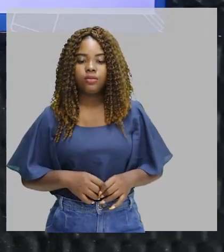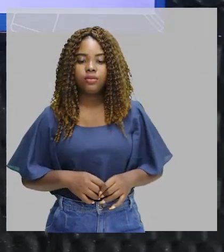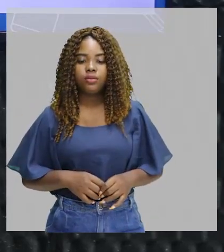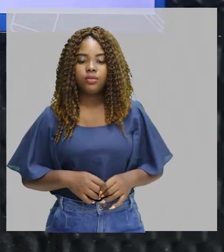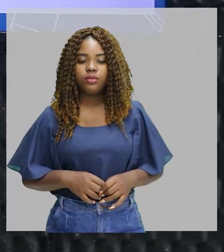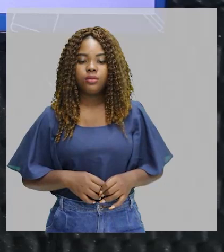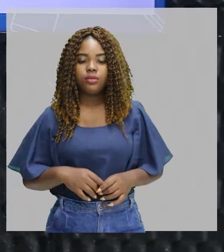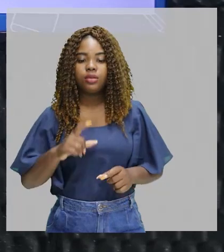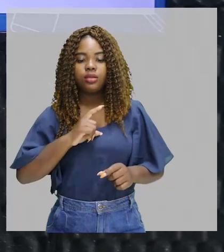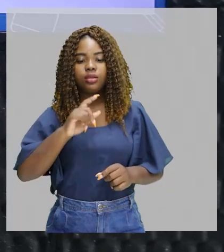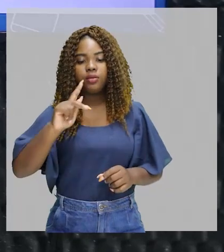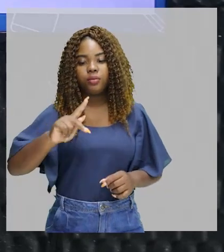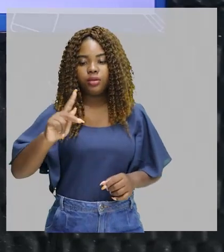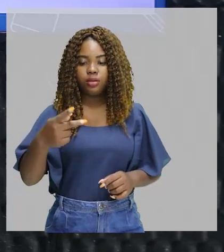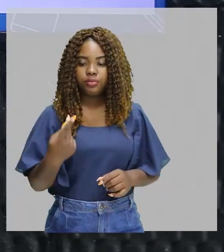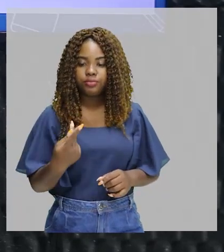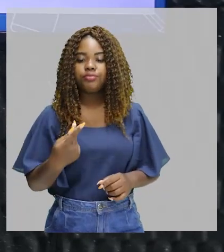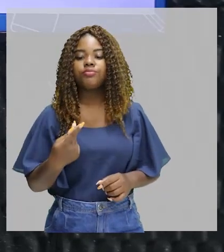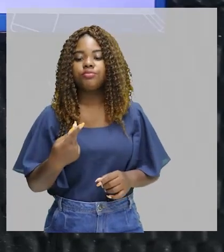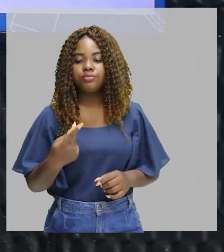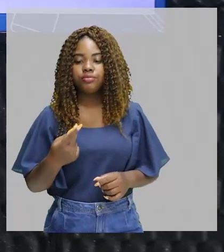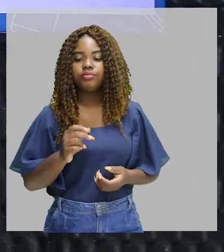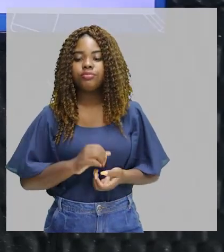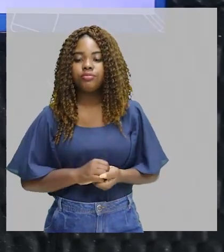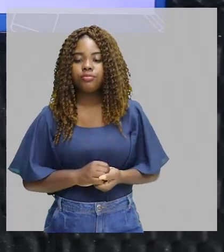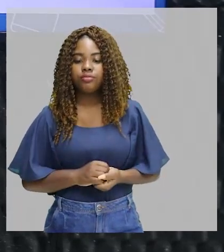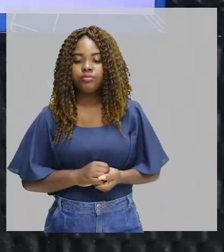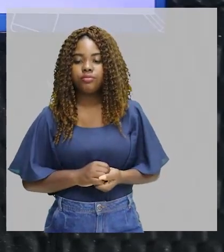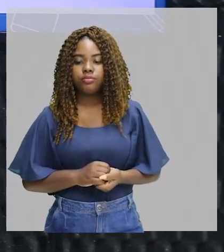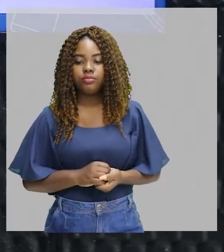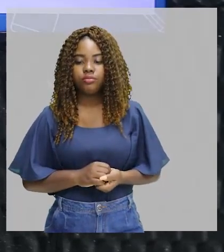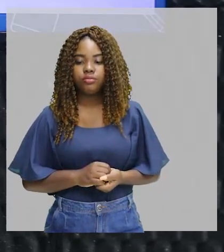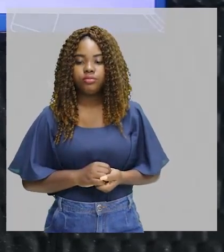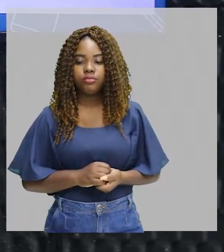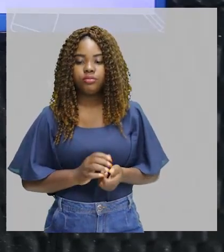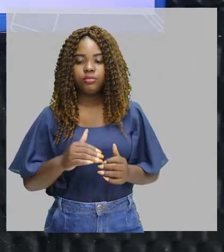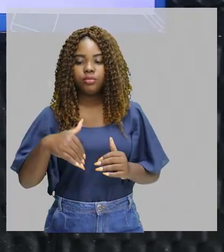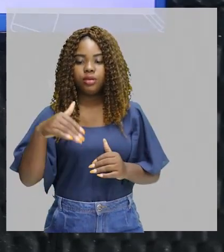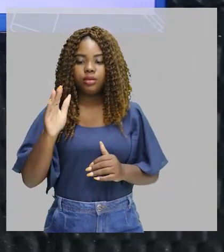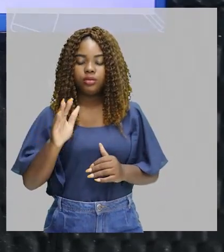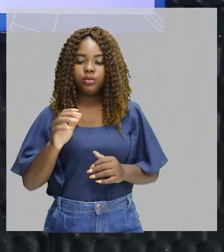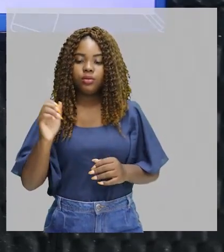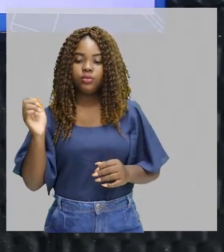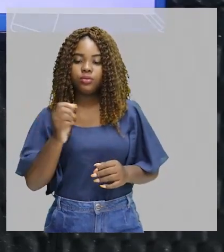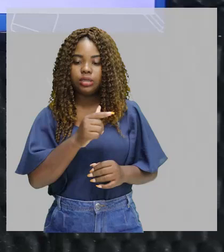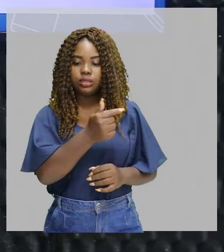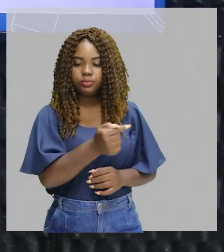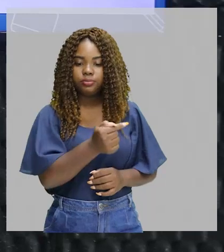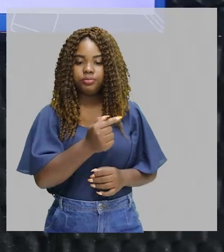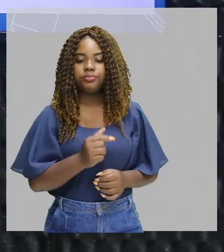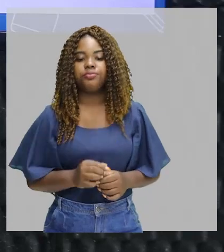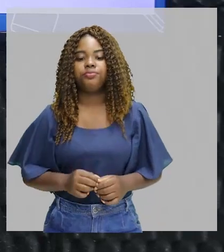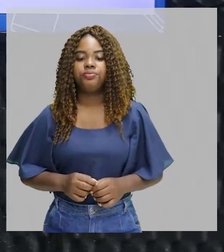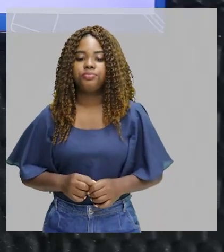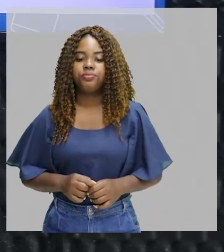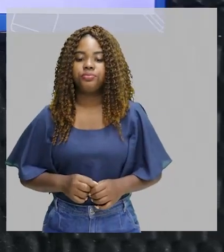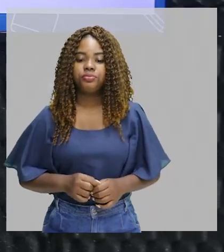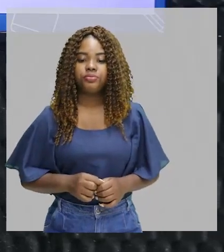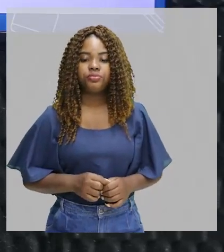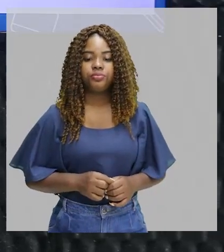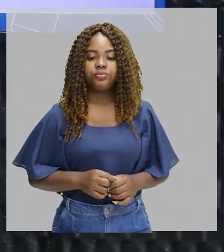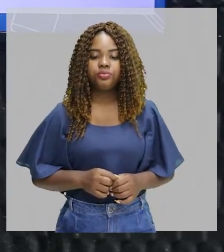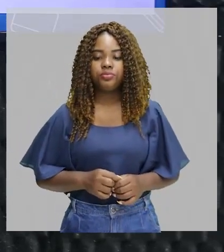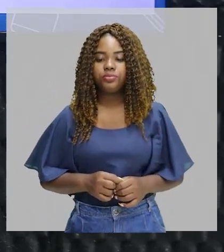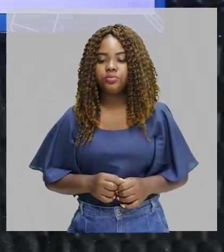pH será um pH maior do que 7, certo? Então, são alguns parâmetros